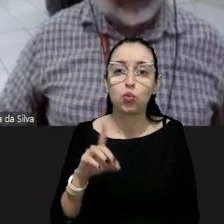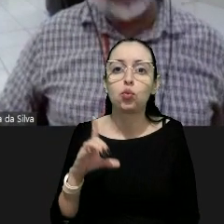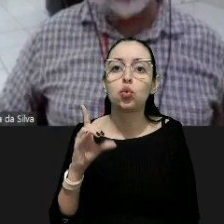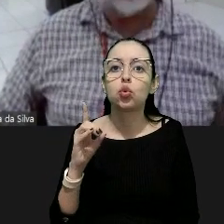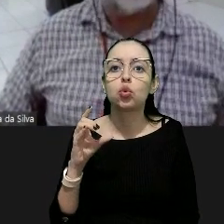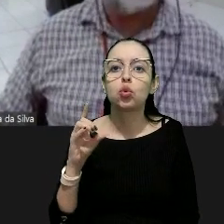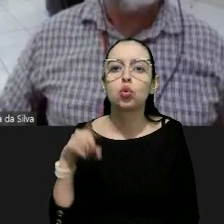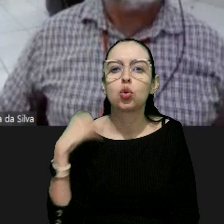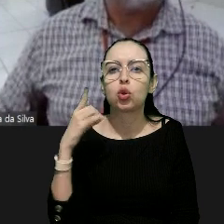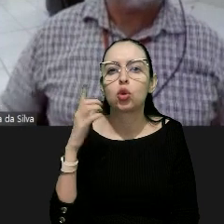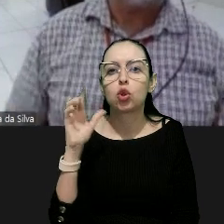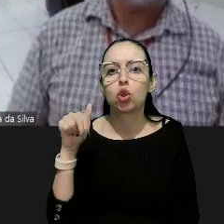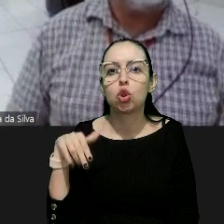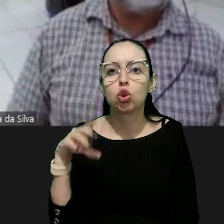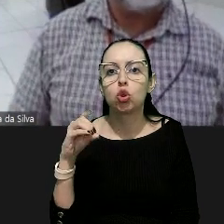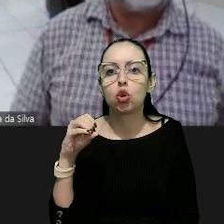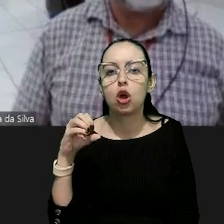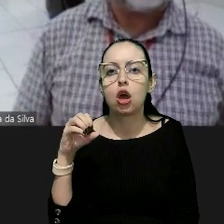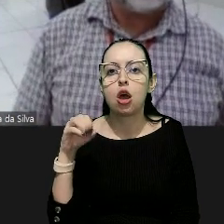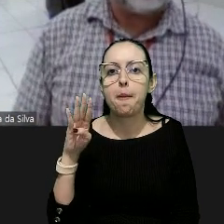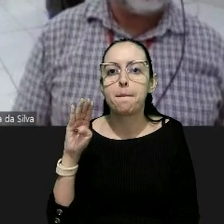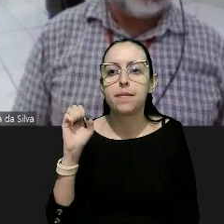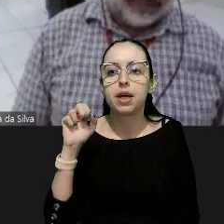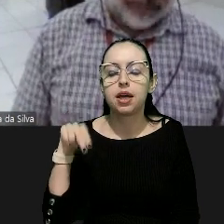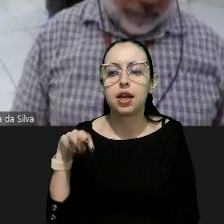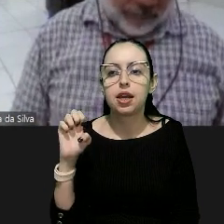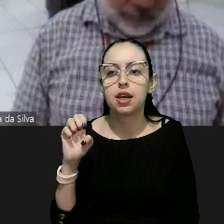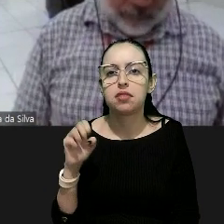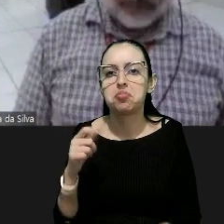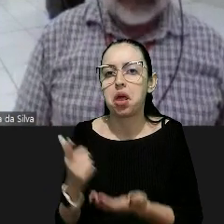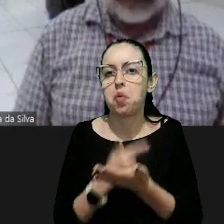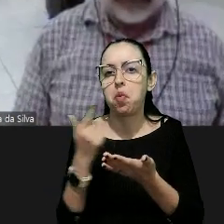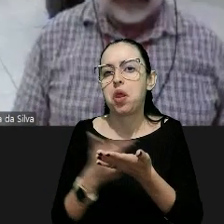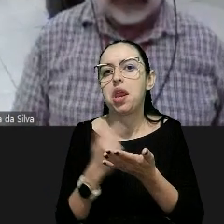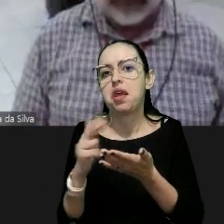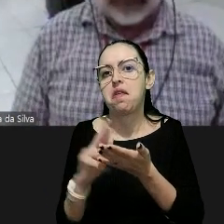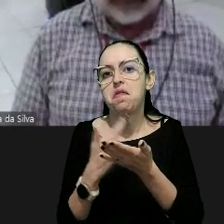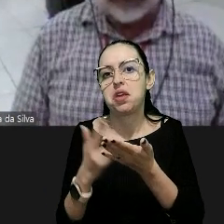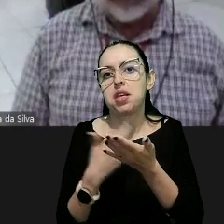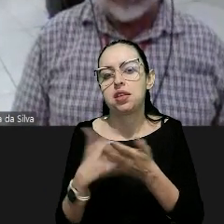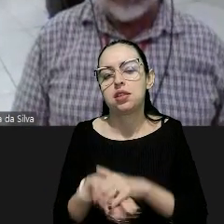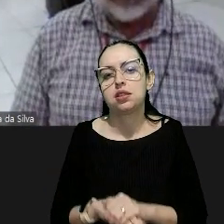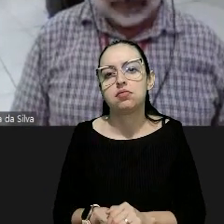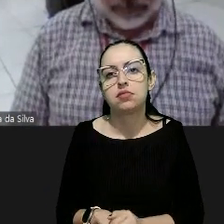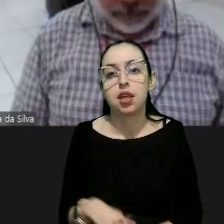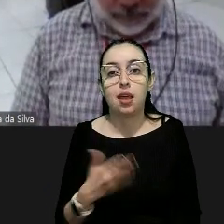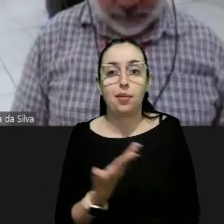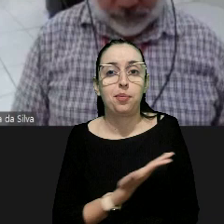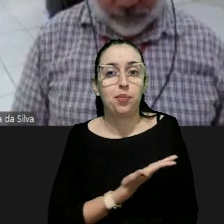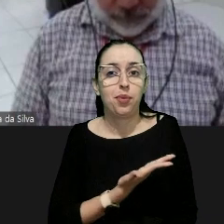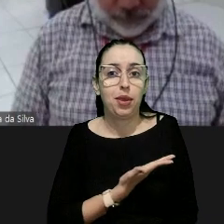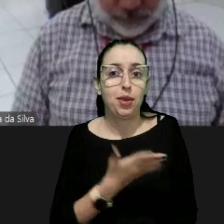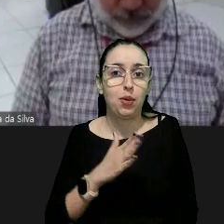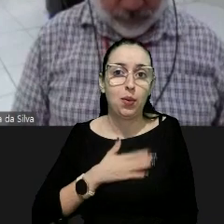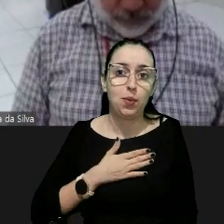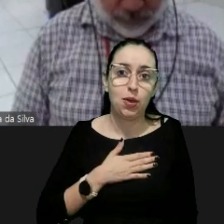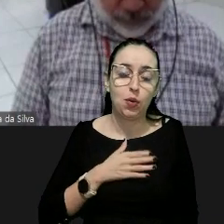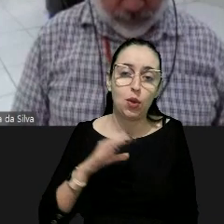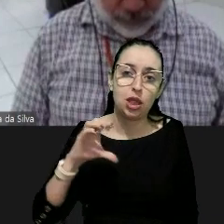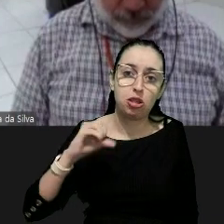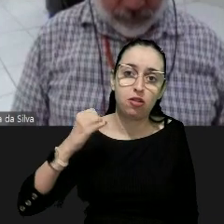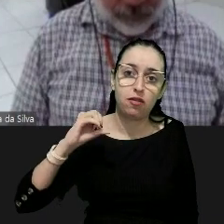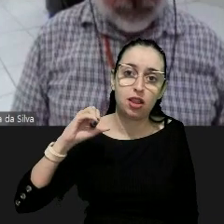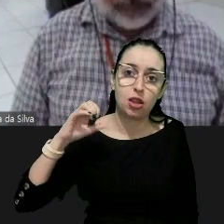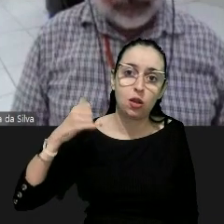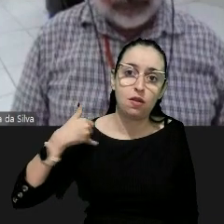em Mogi, o doutor Nobolo Mori. Ah, foi matéria de uma revista Isso, recentemente. ele é